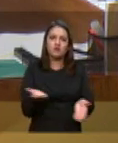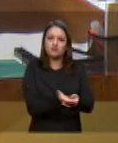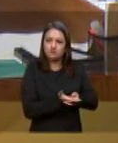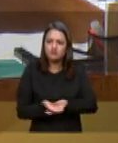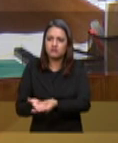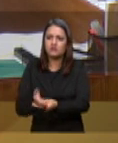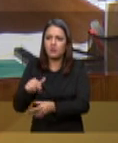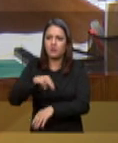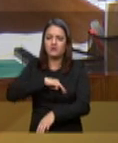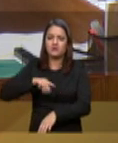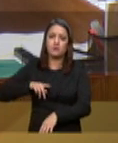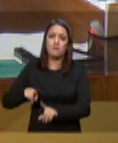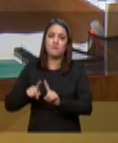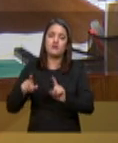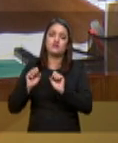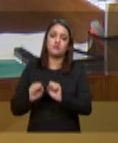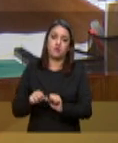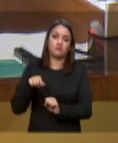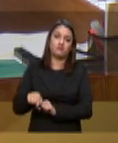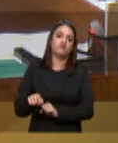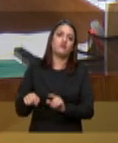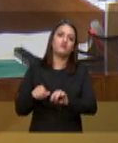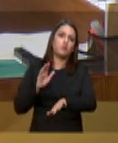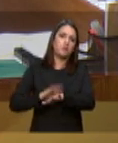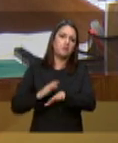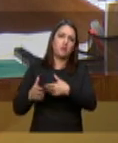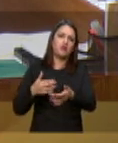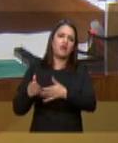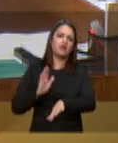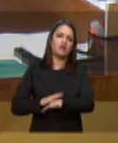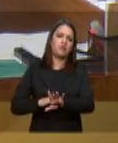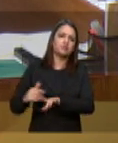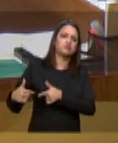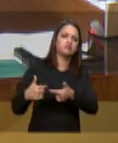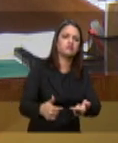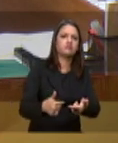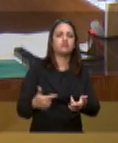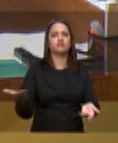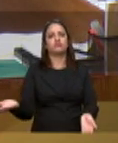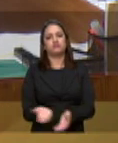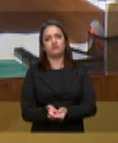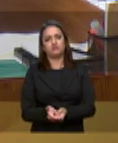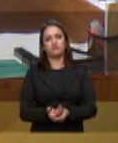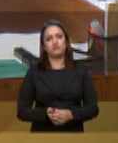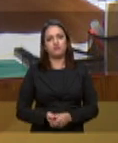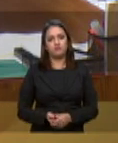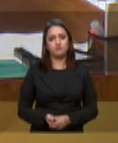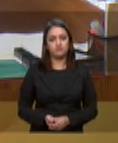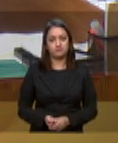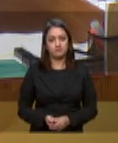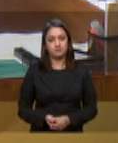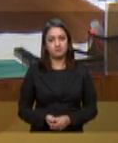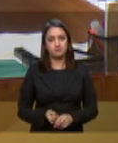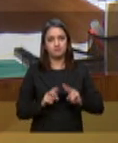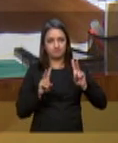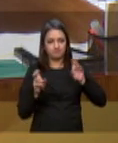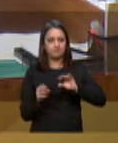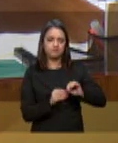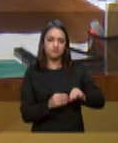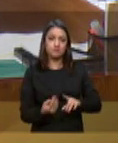Público, poderá o mesmo adotar a qualquer tempo as medidas necessárias à propositura da ação. Continuo.